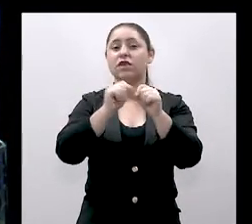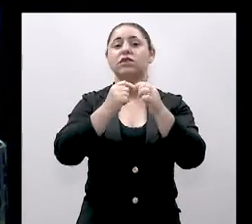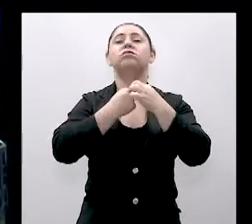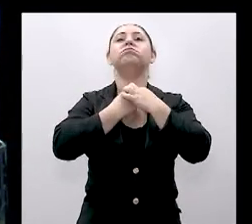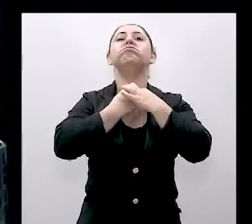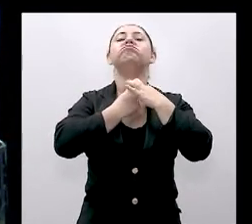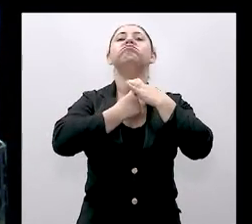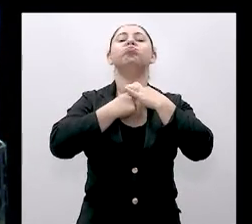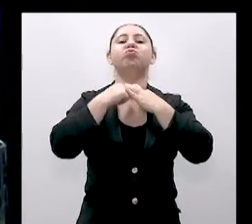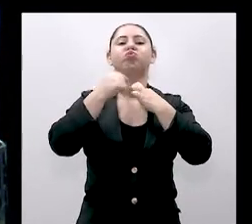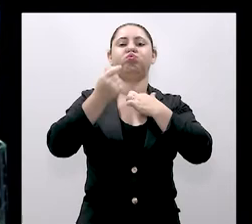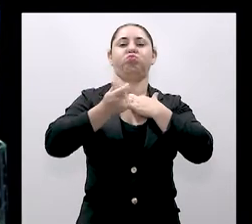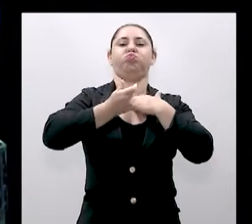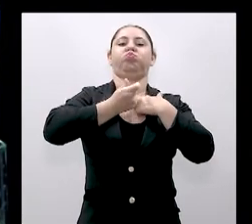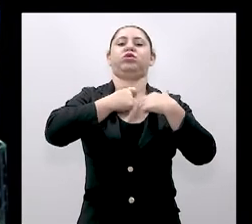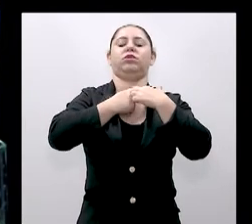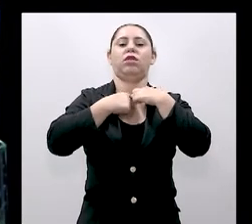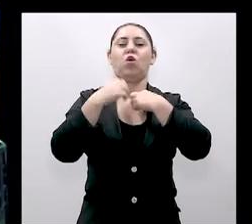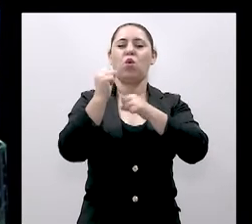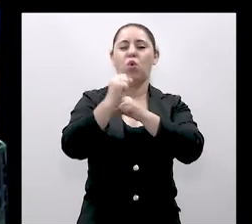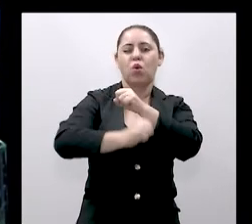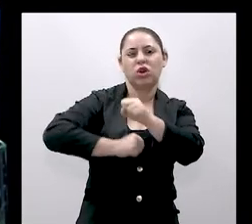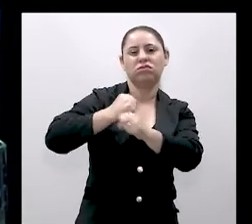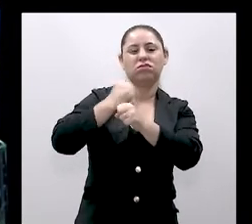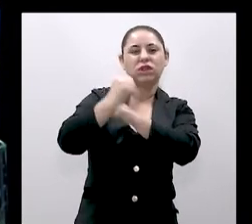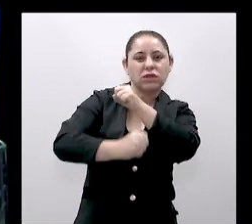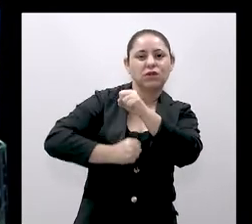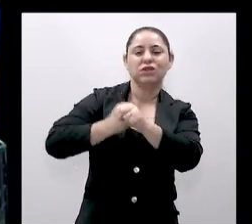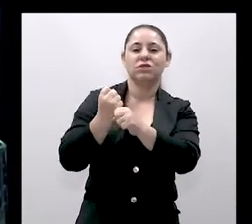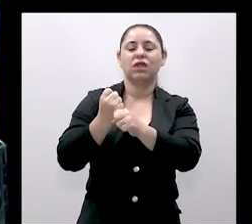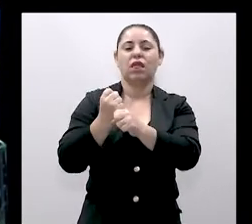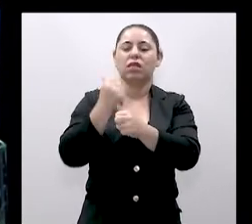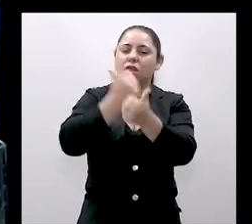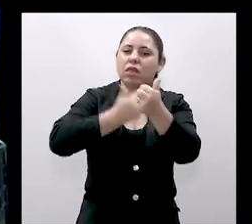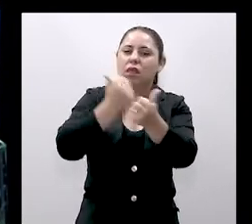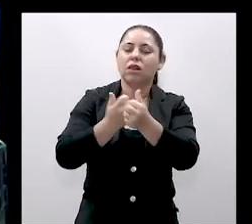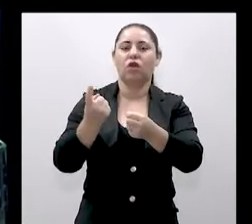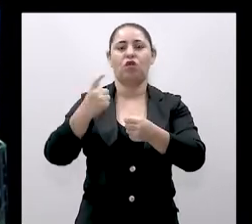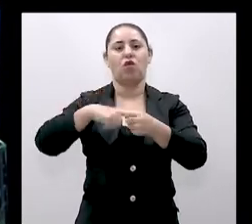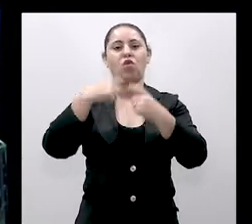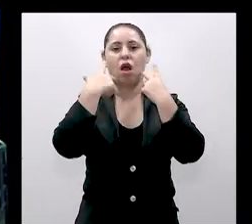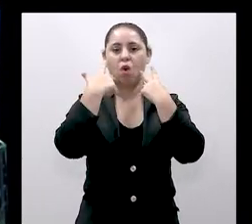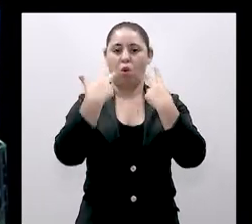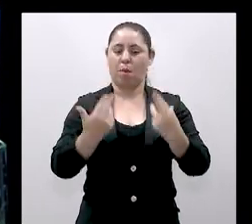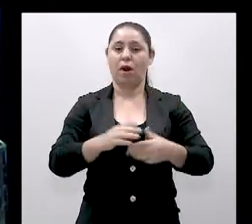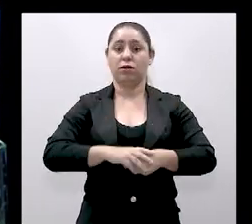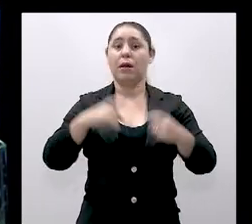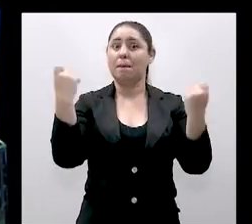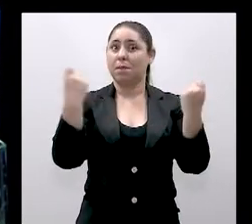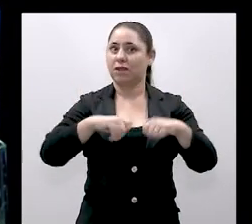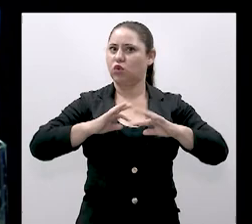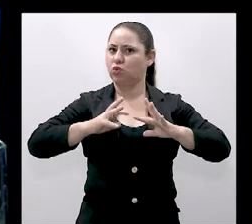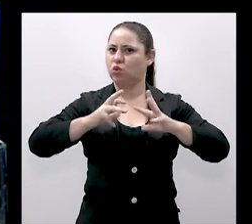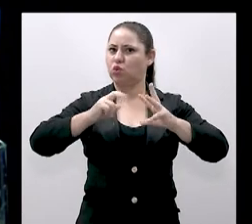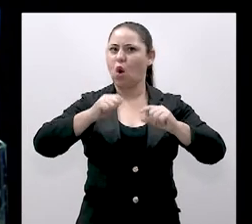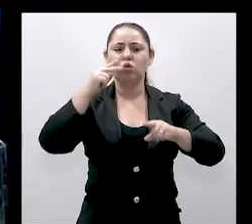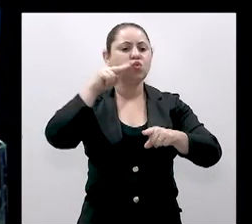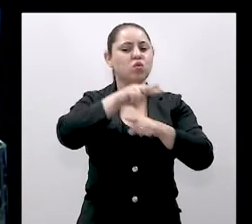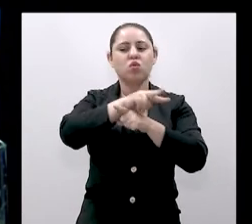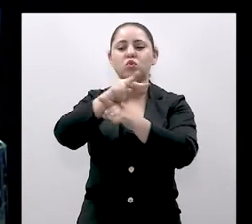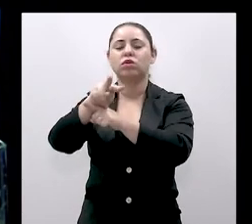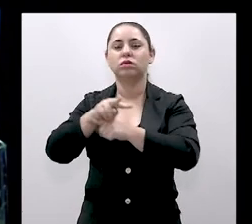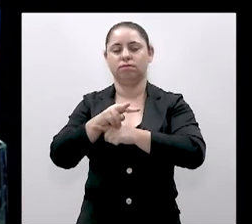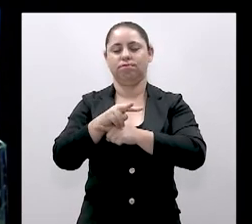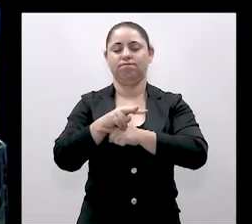e quem faz traqueostomia então ele vai passar anos e anos tentando se recuperar então nós precisamos